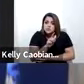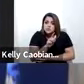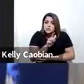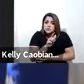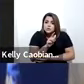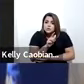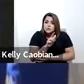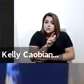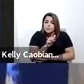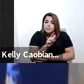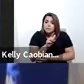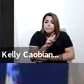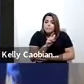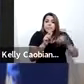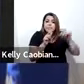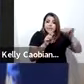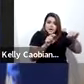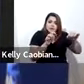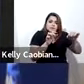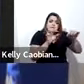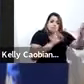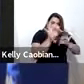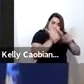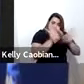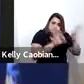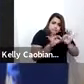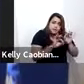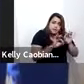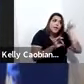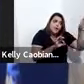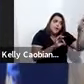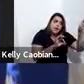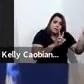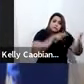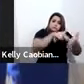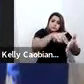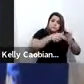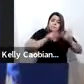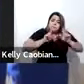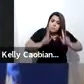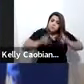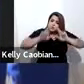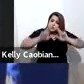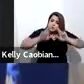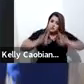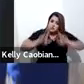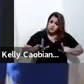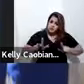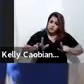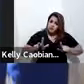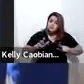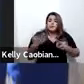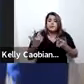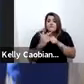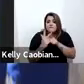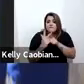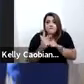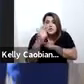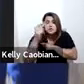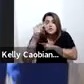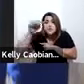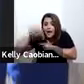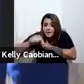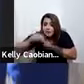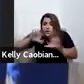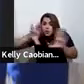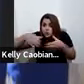refazimento de posição por parte da empresa. Eu posso dizer que não foi uma vitória só dos trabalhadores, embora tenha sido